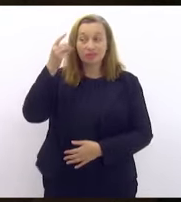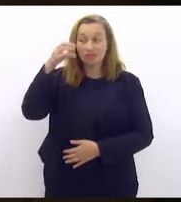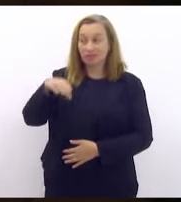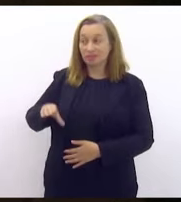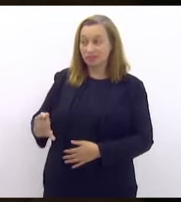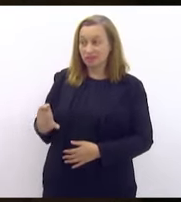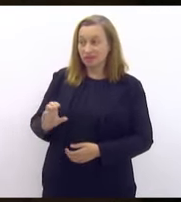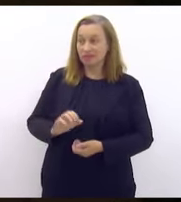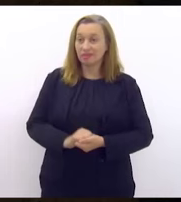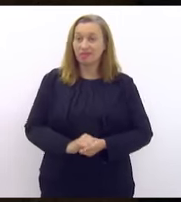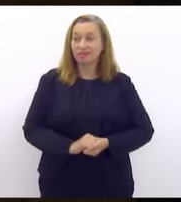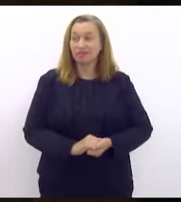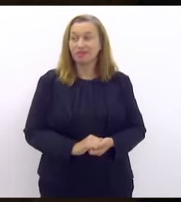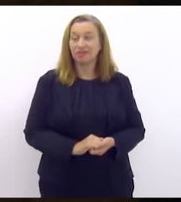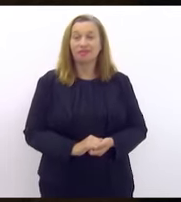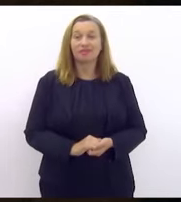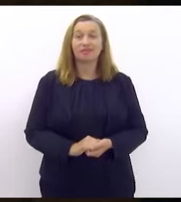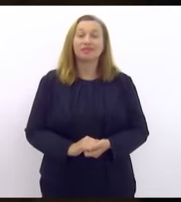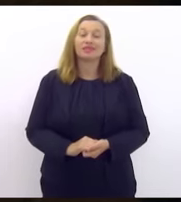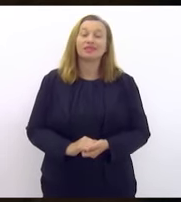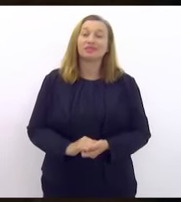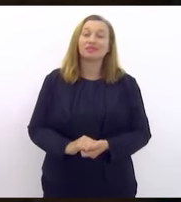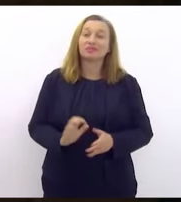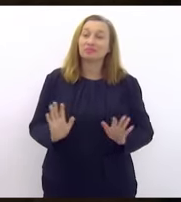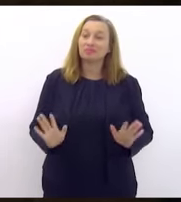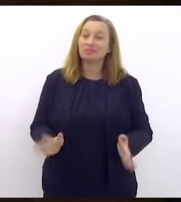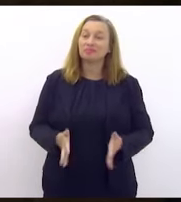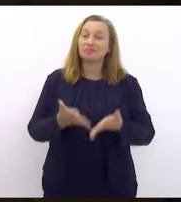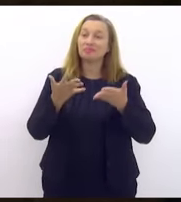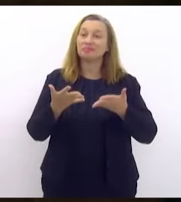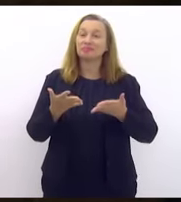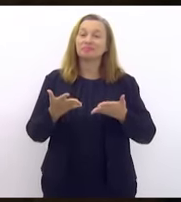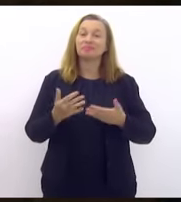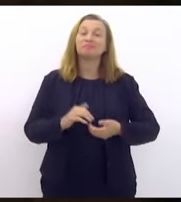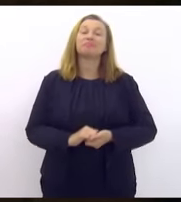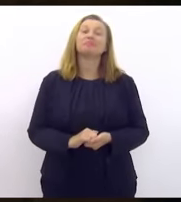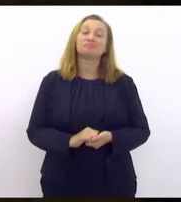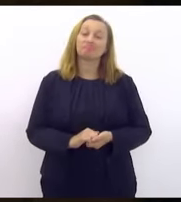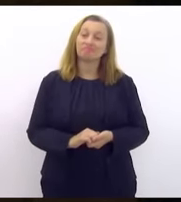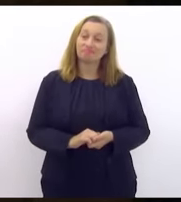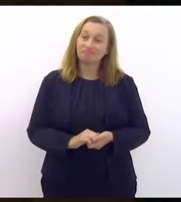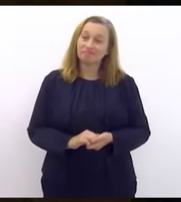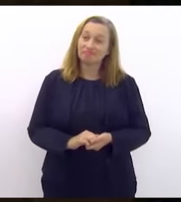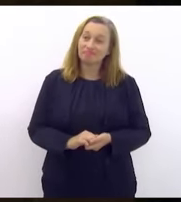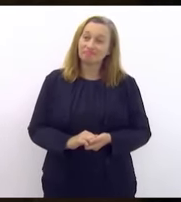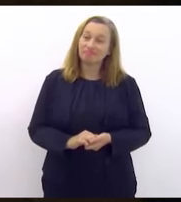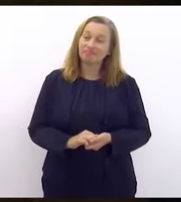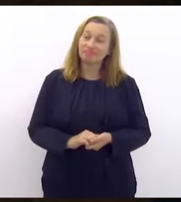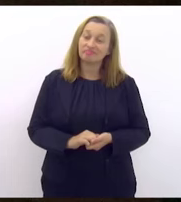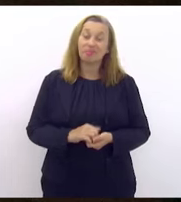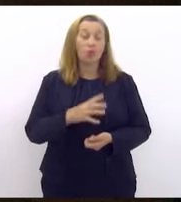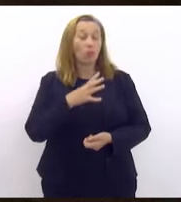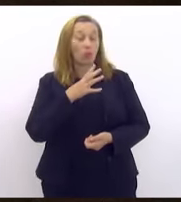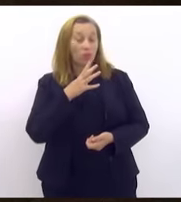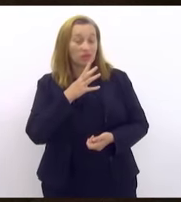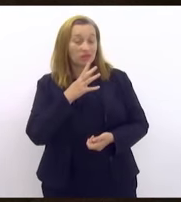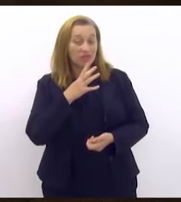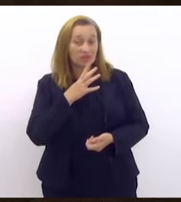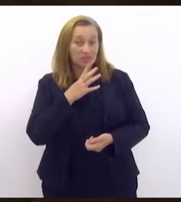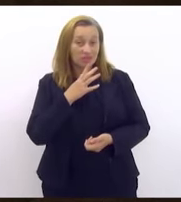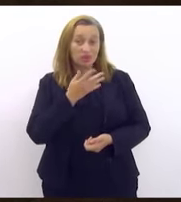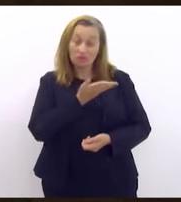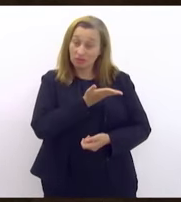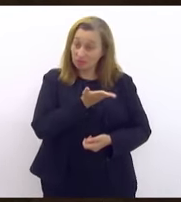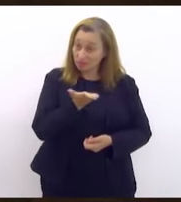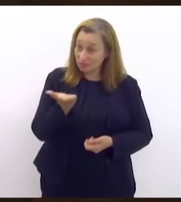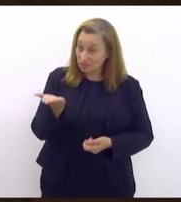Mink, pela brilhante iniciativa, e trazer ao conhecimento dos senhores